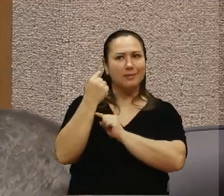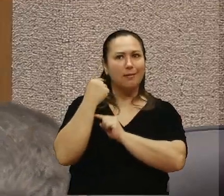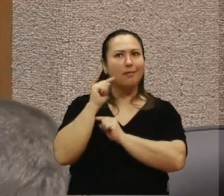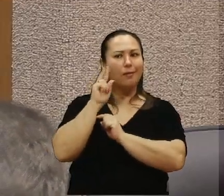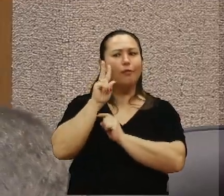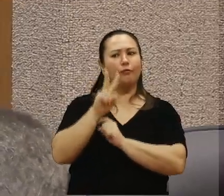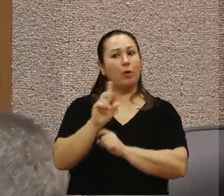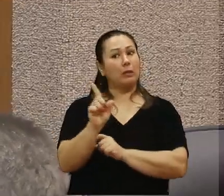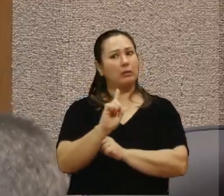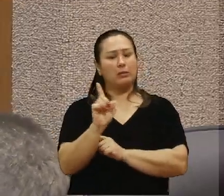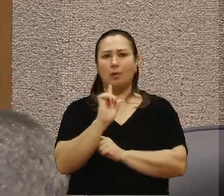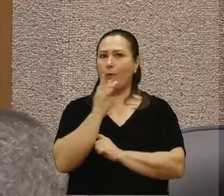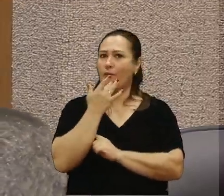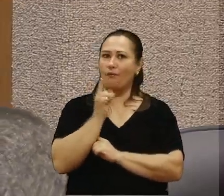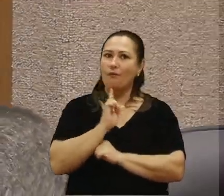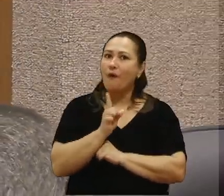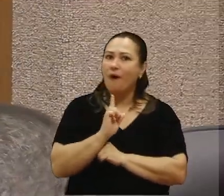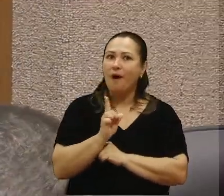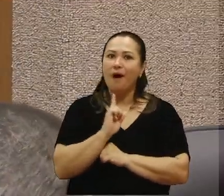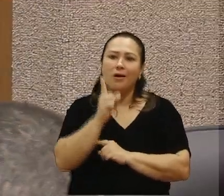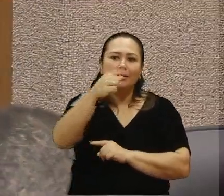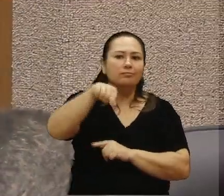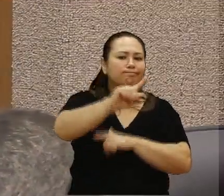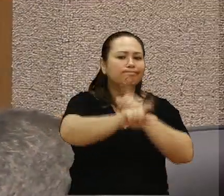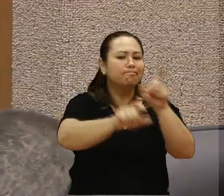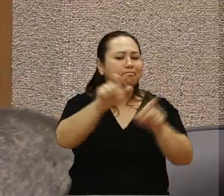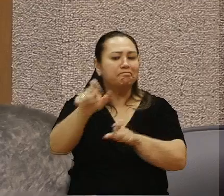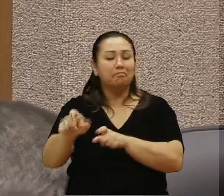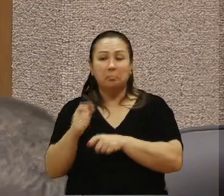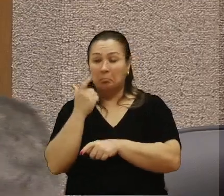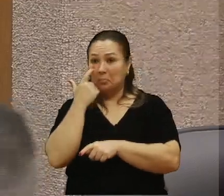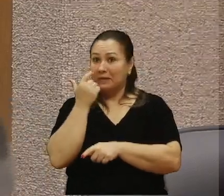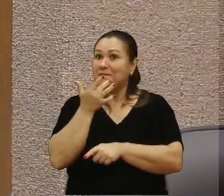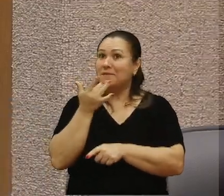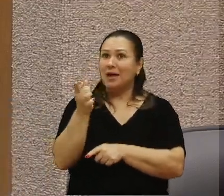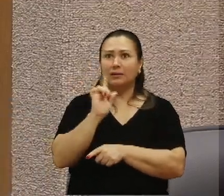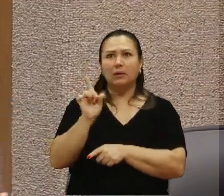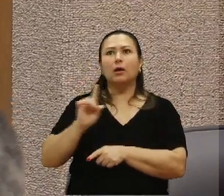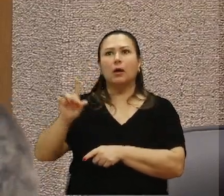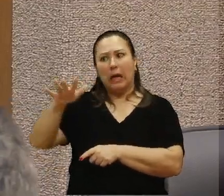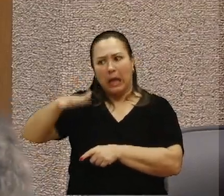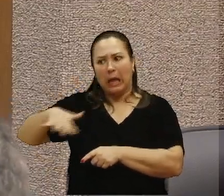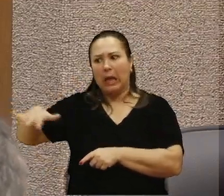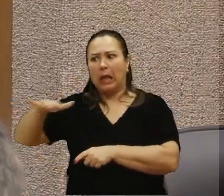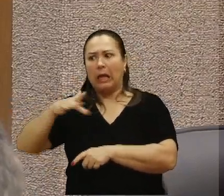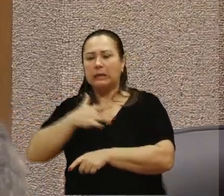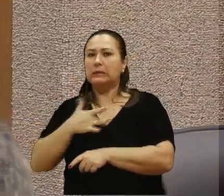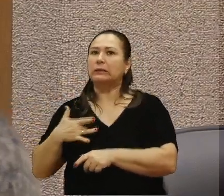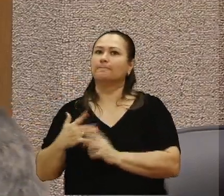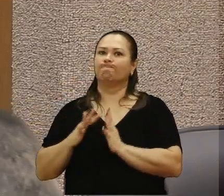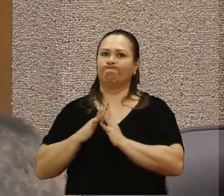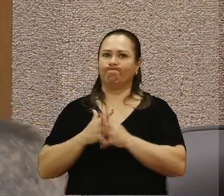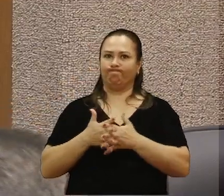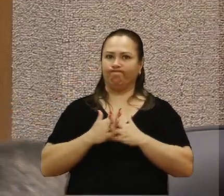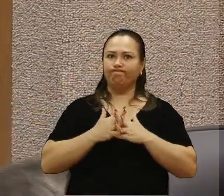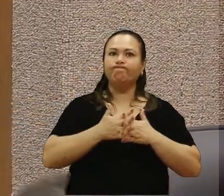que não é muito fácil como acham que é. A saúde é complexa.